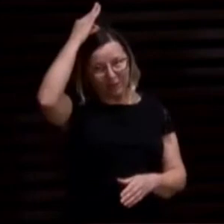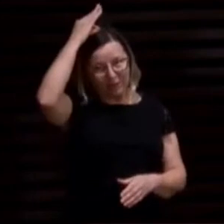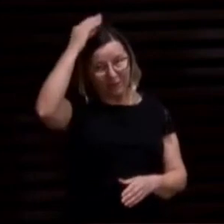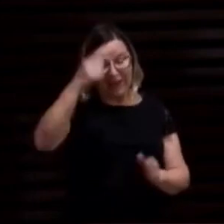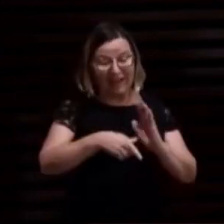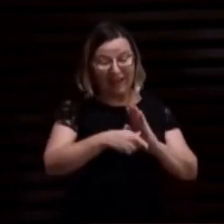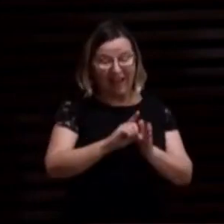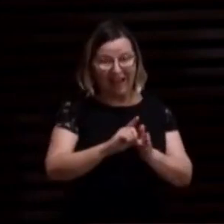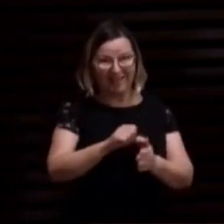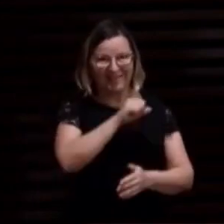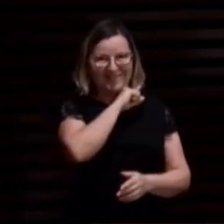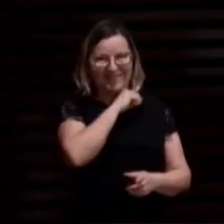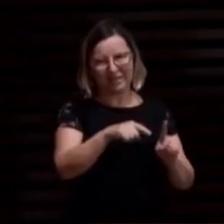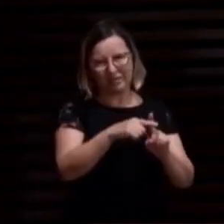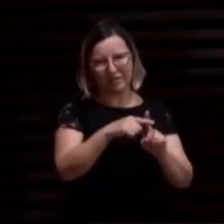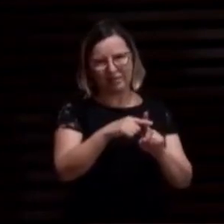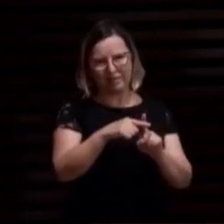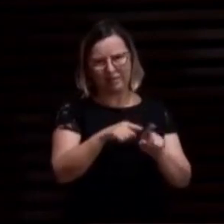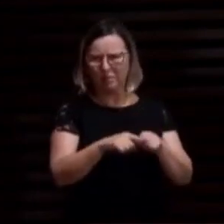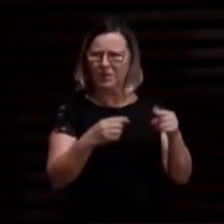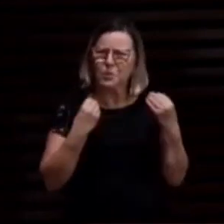Como é que você diz um negócio desse?